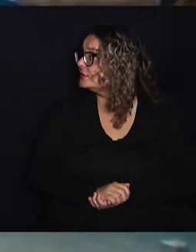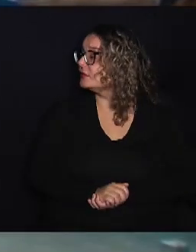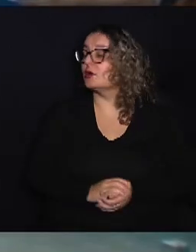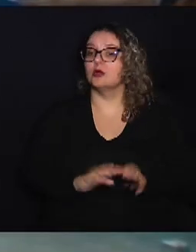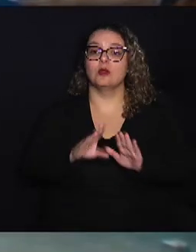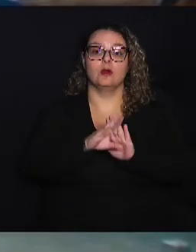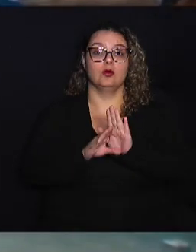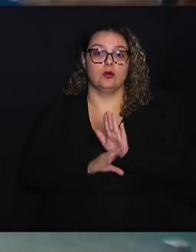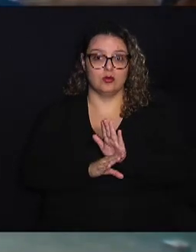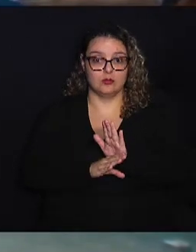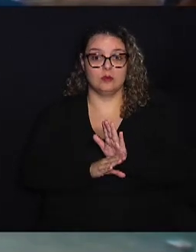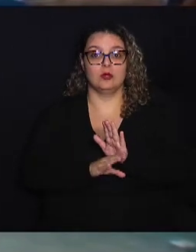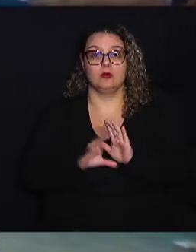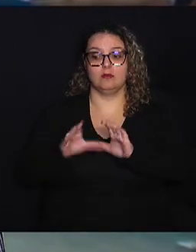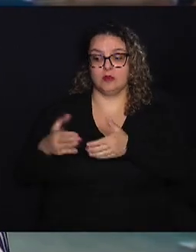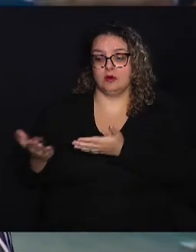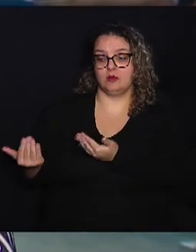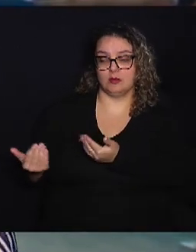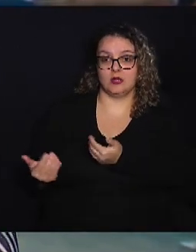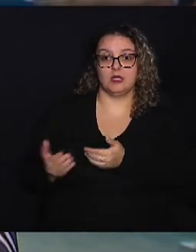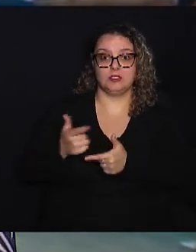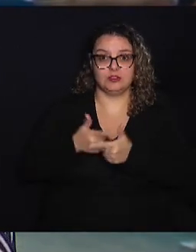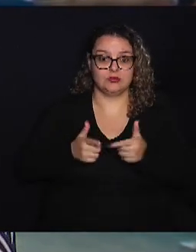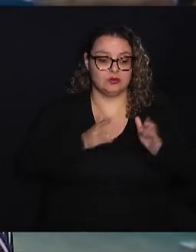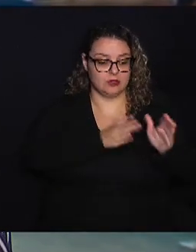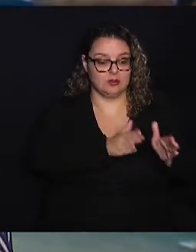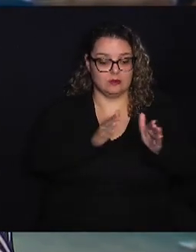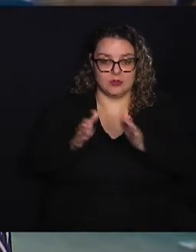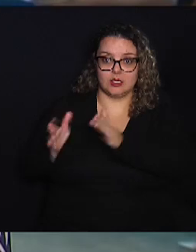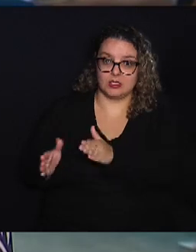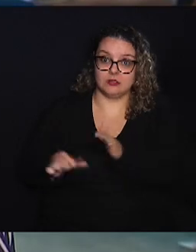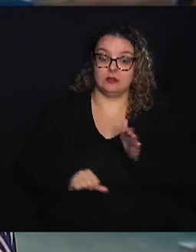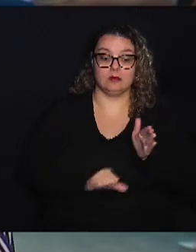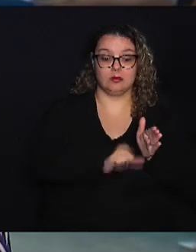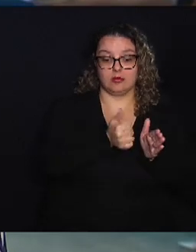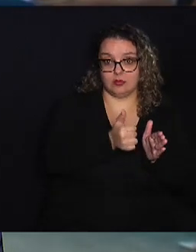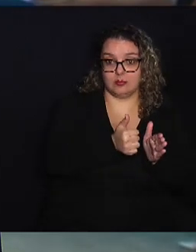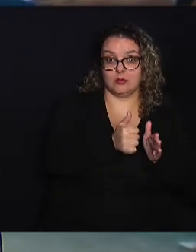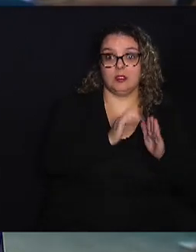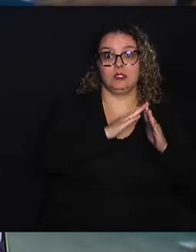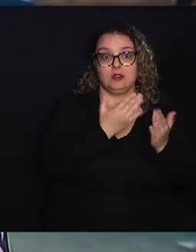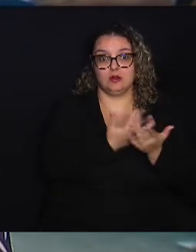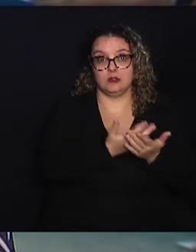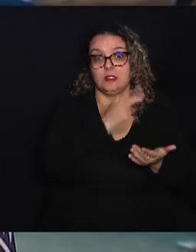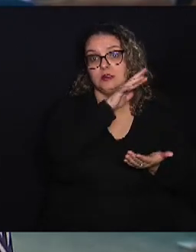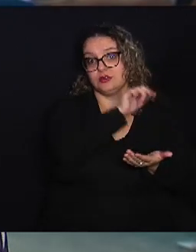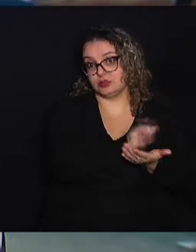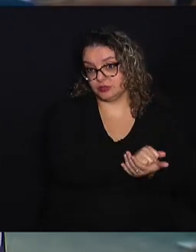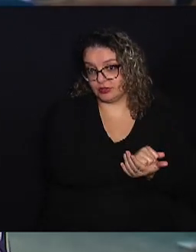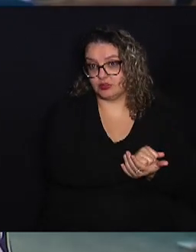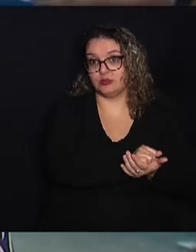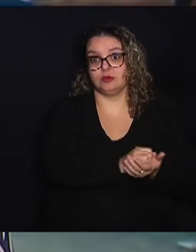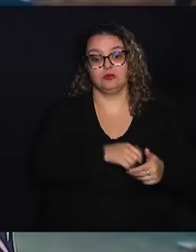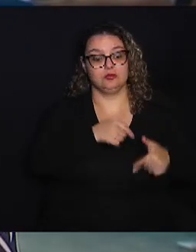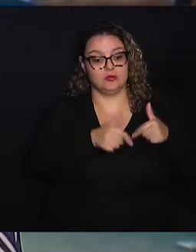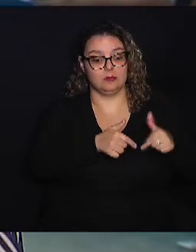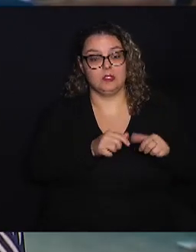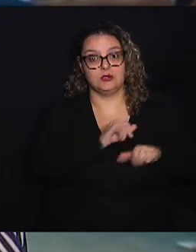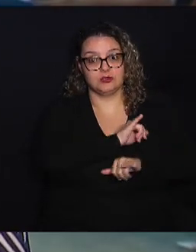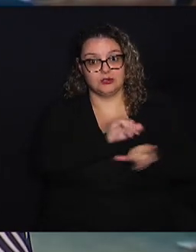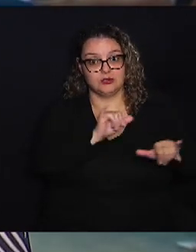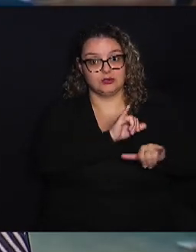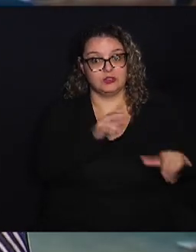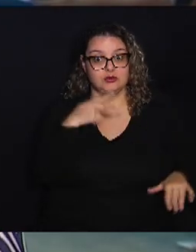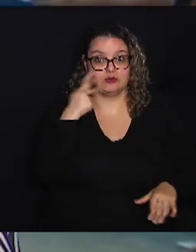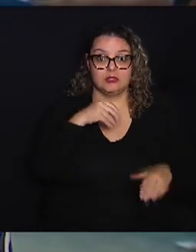todo dividido em etapas. Então tem a etapa prévia do trabalho na escola, a inscrição das escolas, o trabalho de eleição dos vereadores